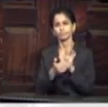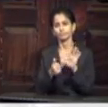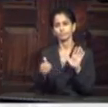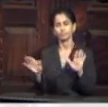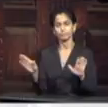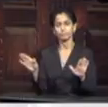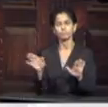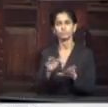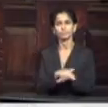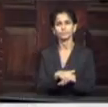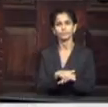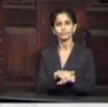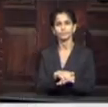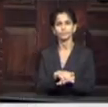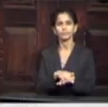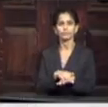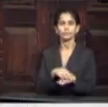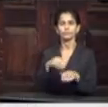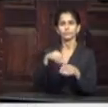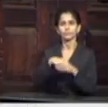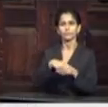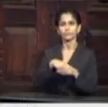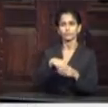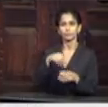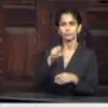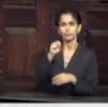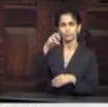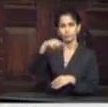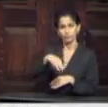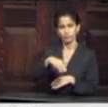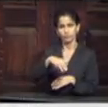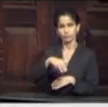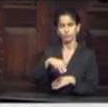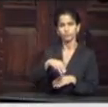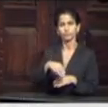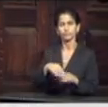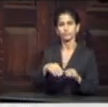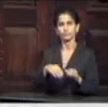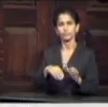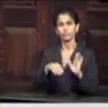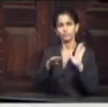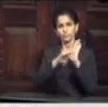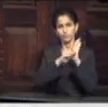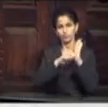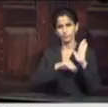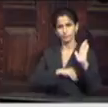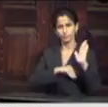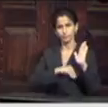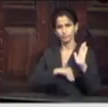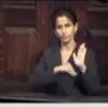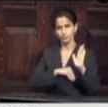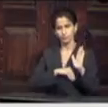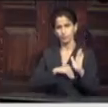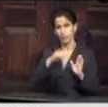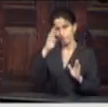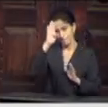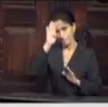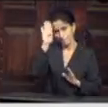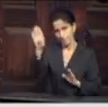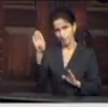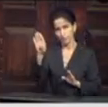Presidente, eu queria declarar o meu voto sim ao piso salarial do